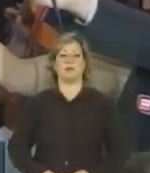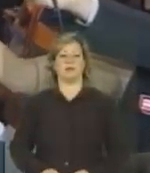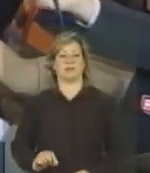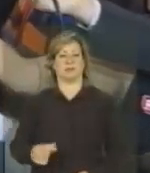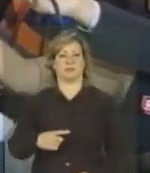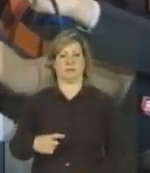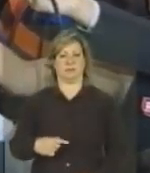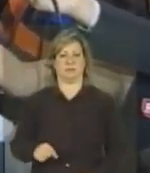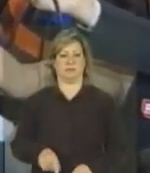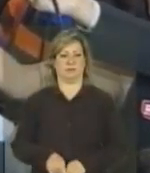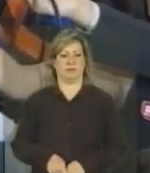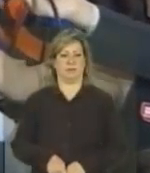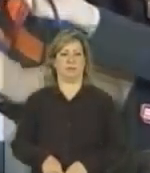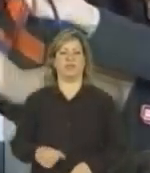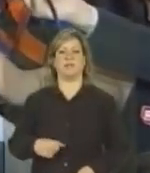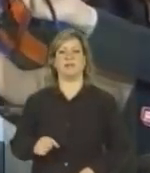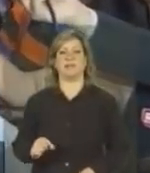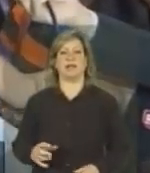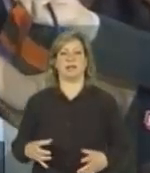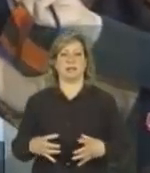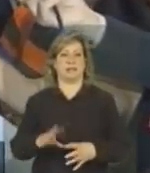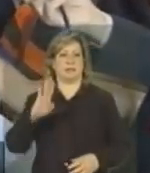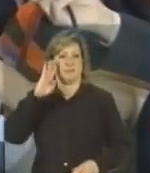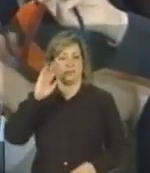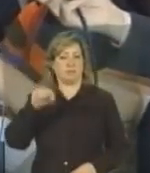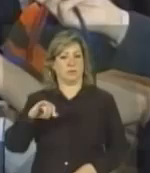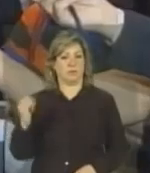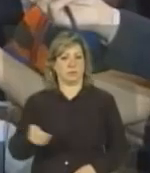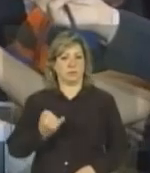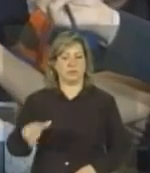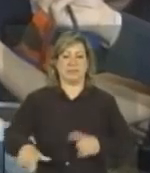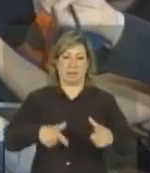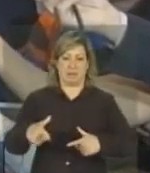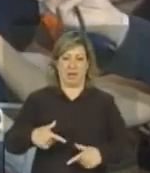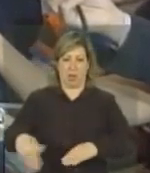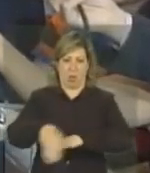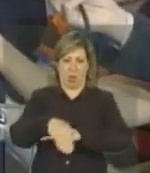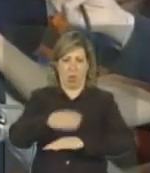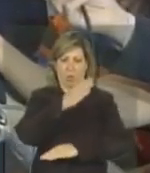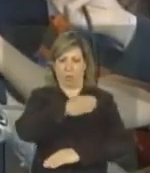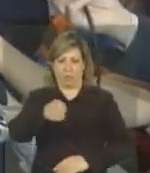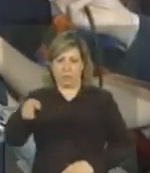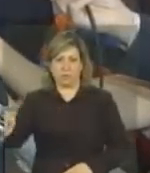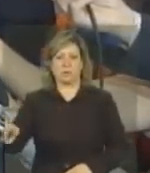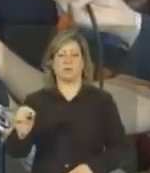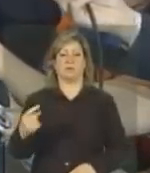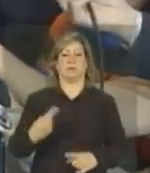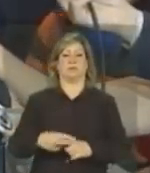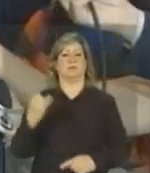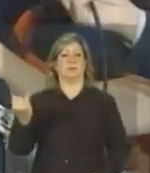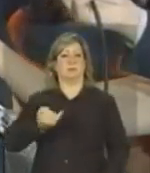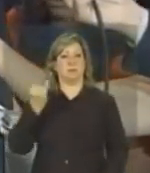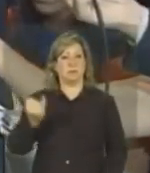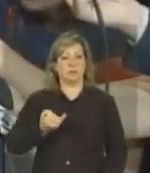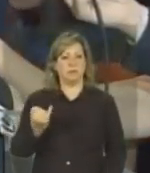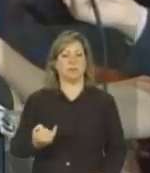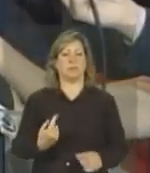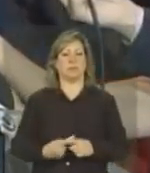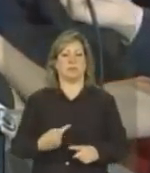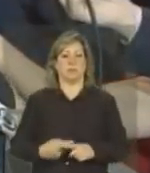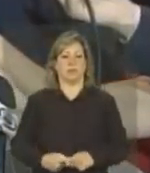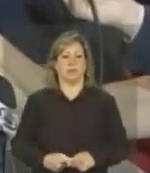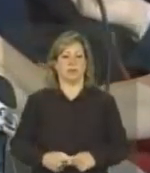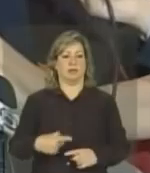rua, ele é fundamental para reforçar, inclusive, o trabalho de equipes de saúde da família onde já existem. Vão ter